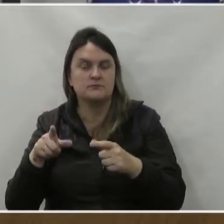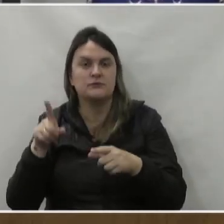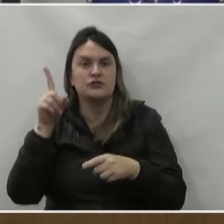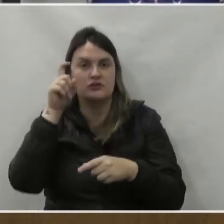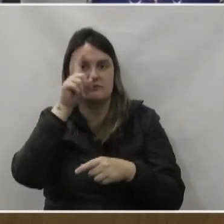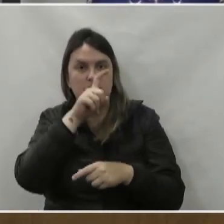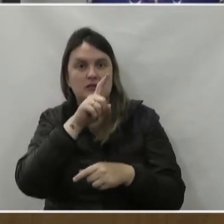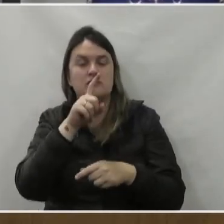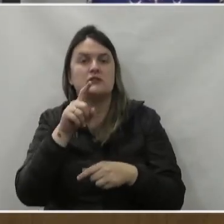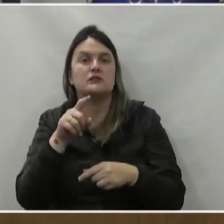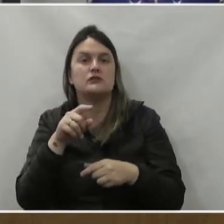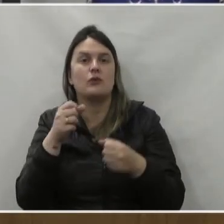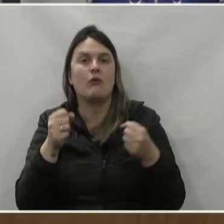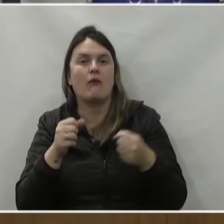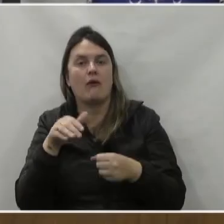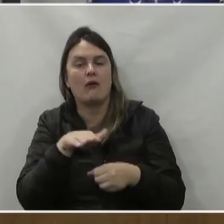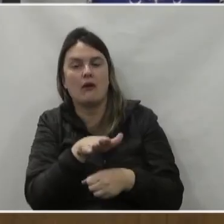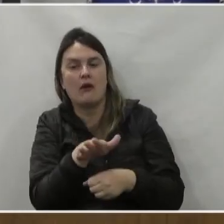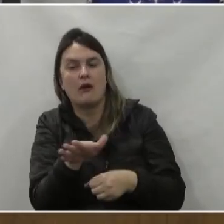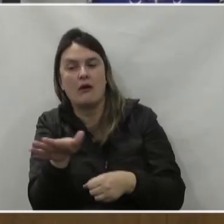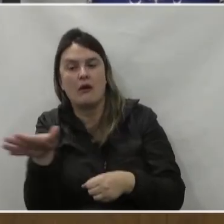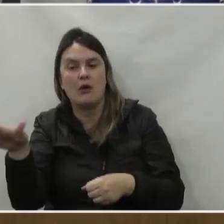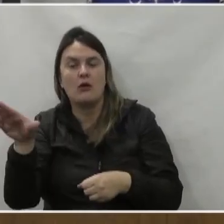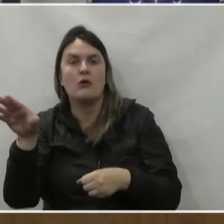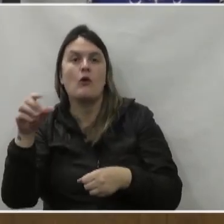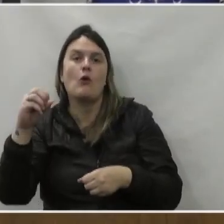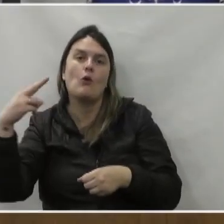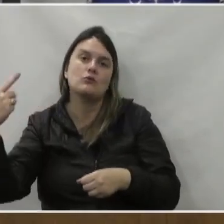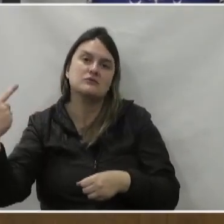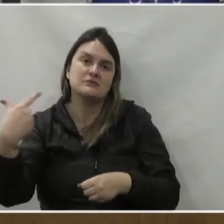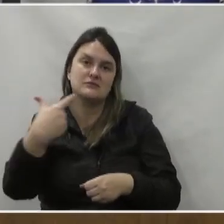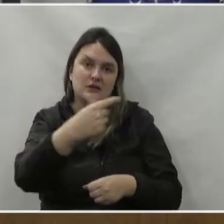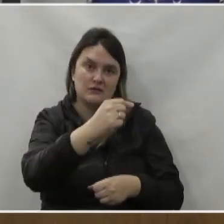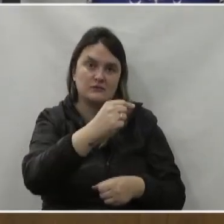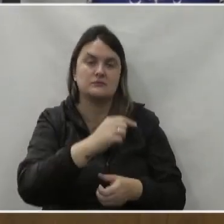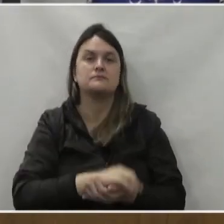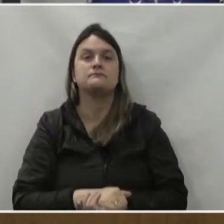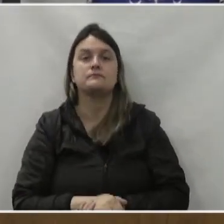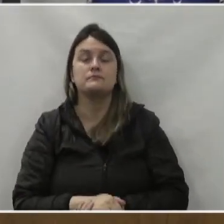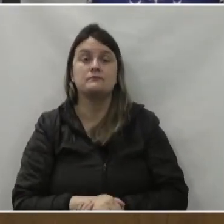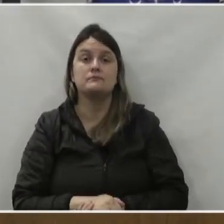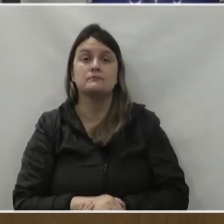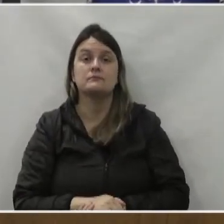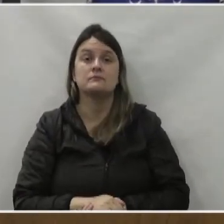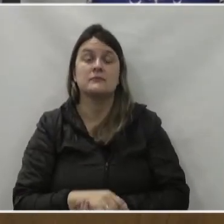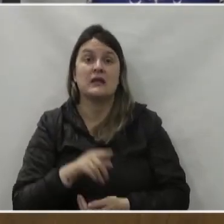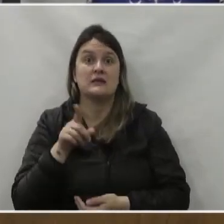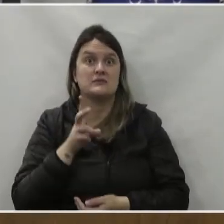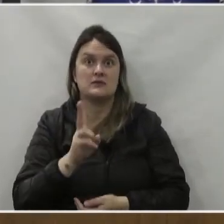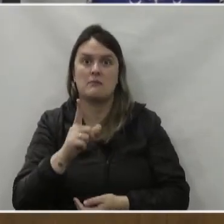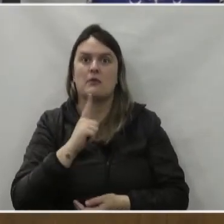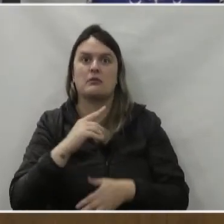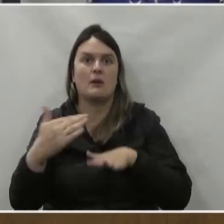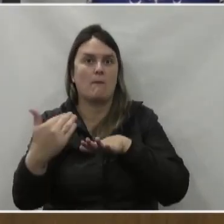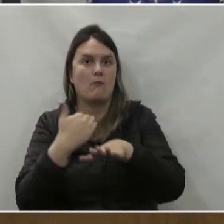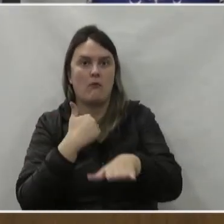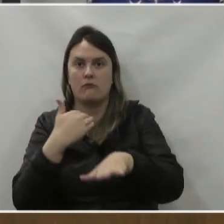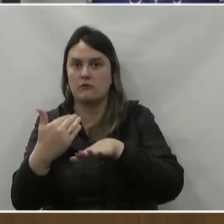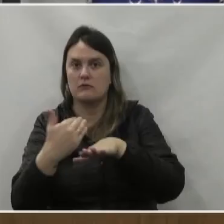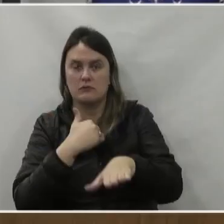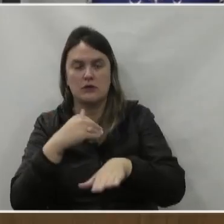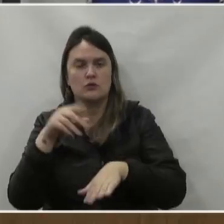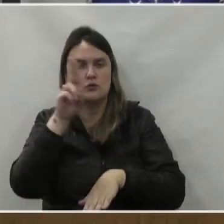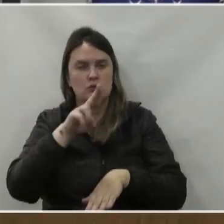dificultar o fluxo de veículos que ingressam ou saem da região. Trata-se de via de intenso movimento,